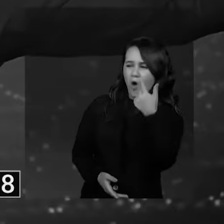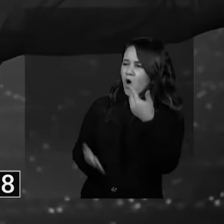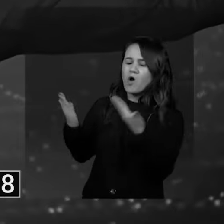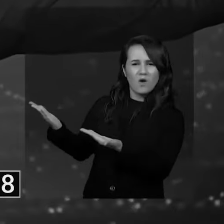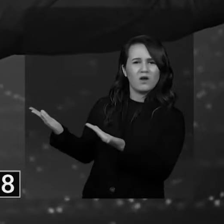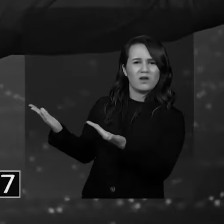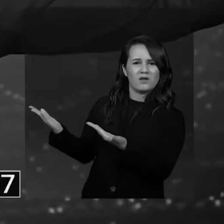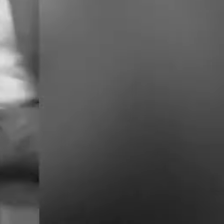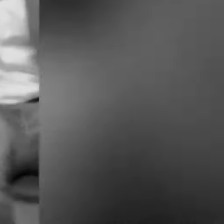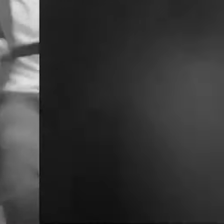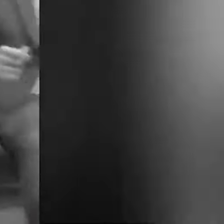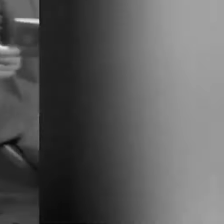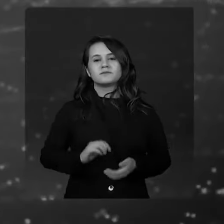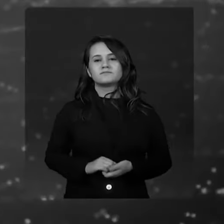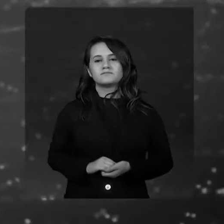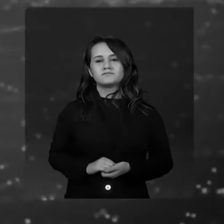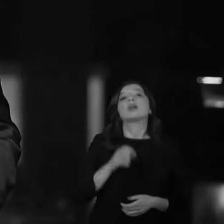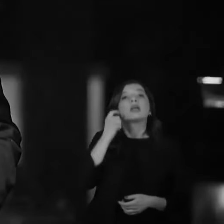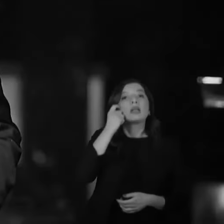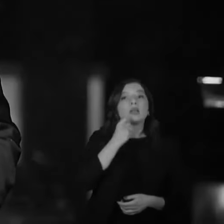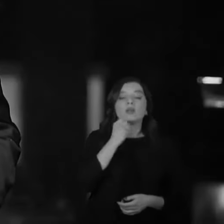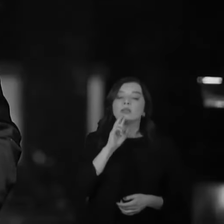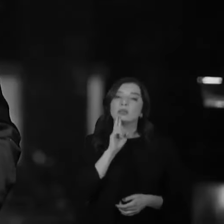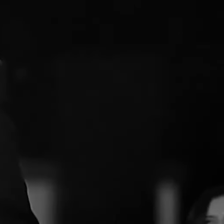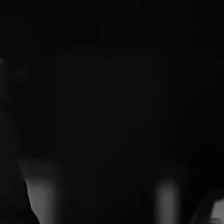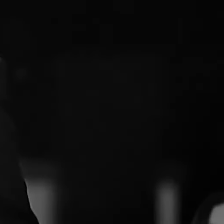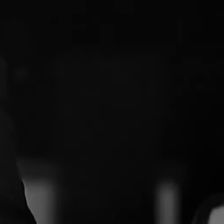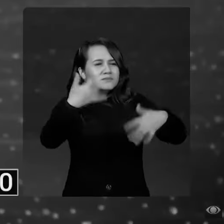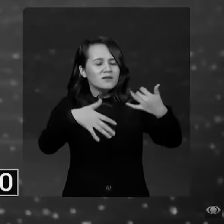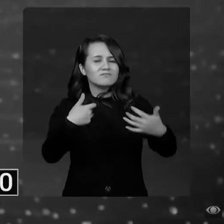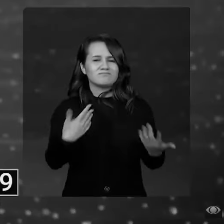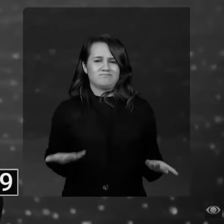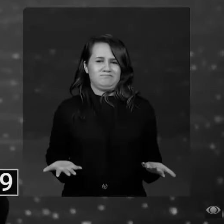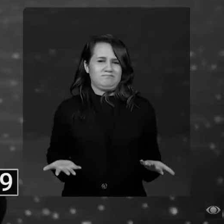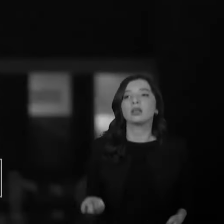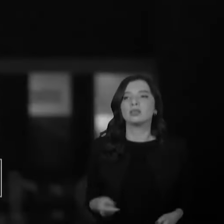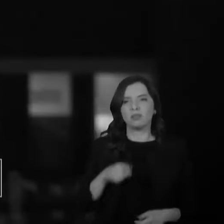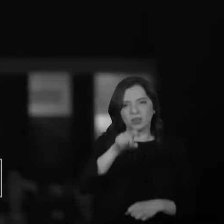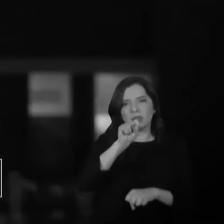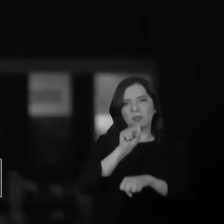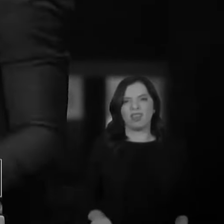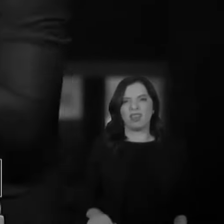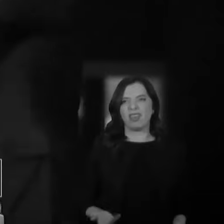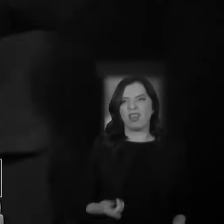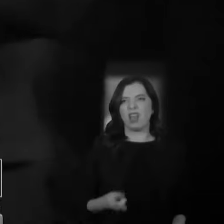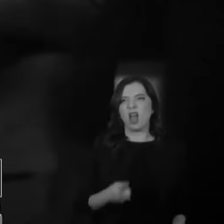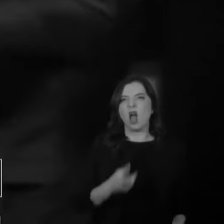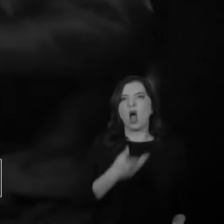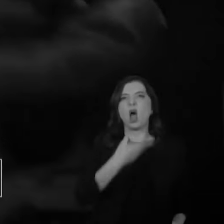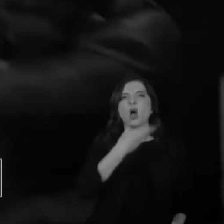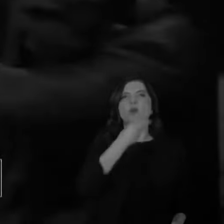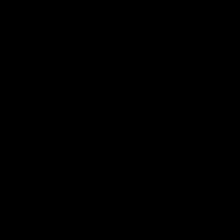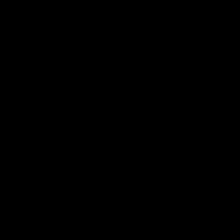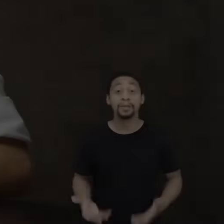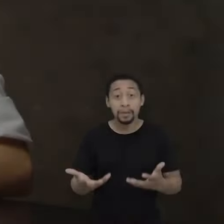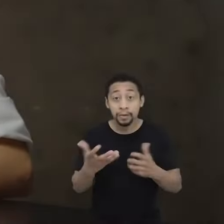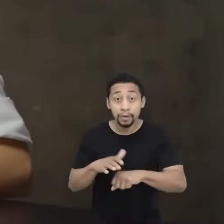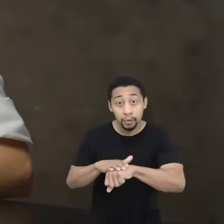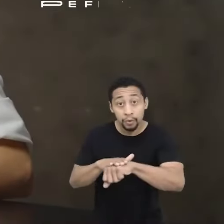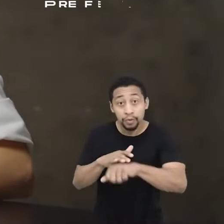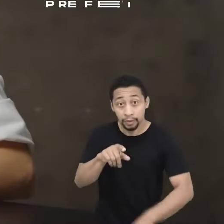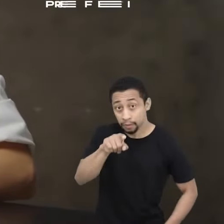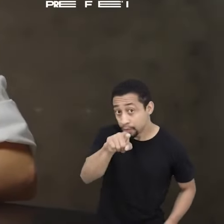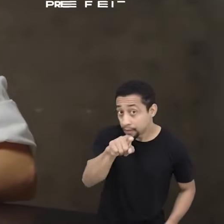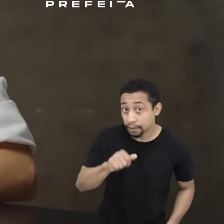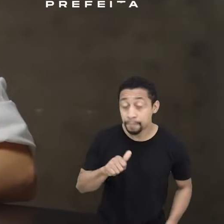naquela cara daquele comedor de açúcar ali? Você cheirou? Você tá louco? Um psicopata. Você é um arregão. Não!